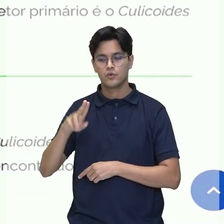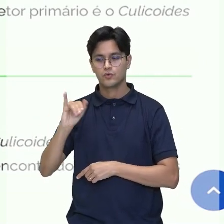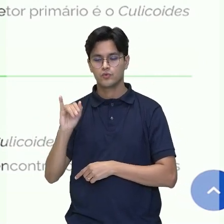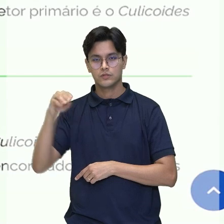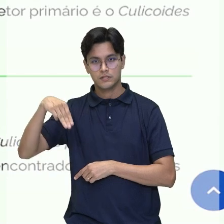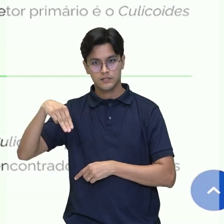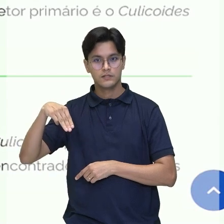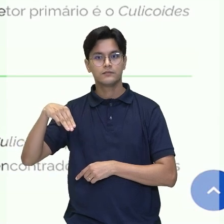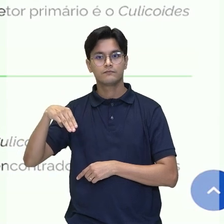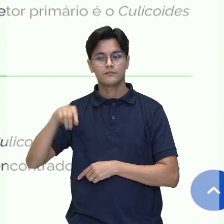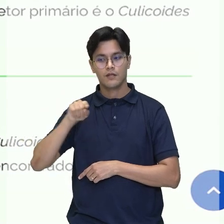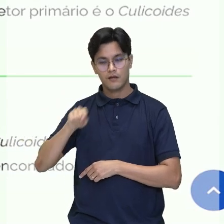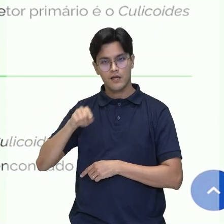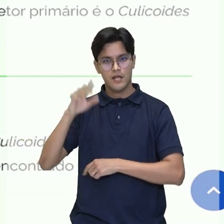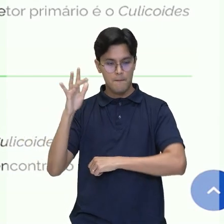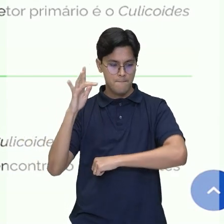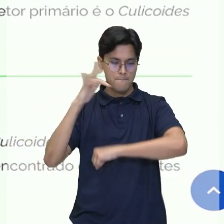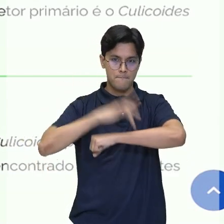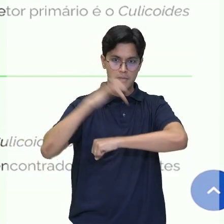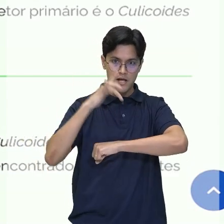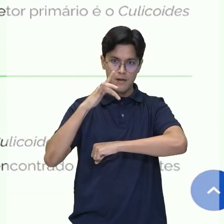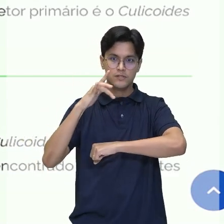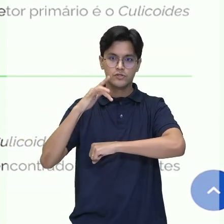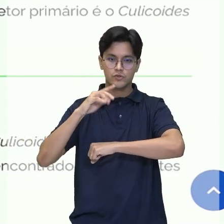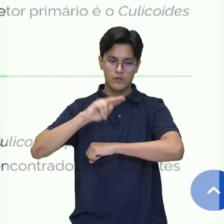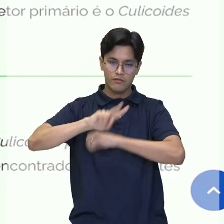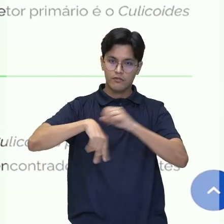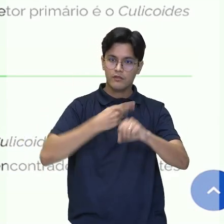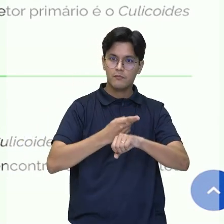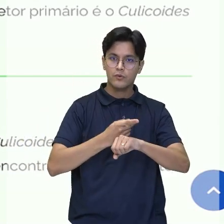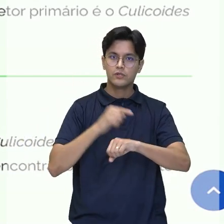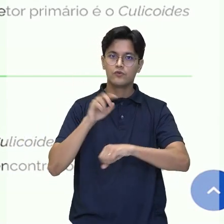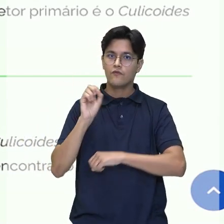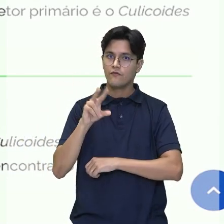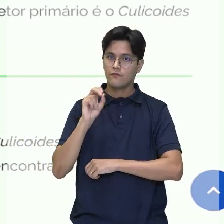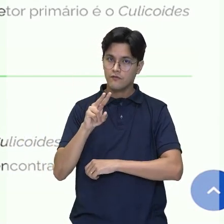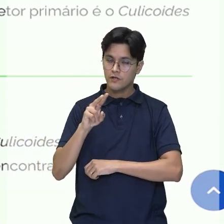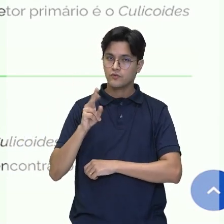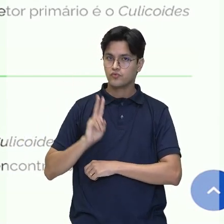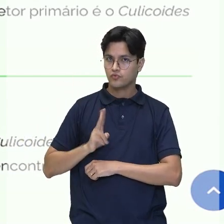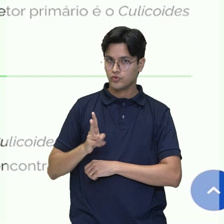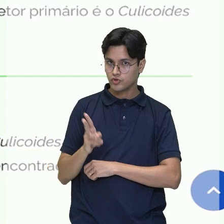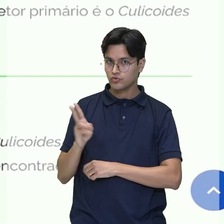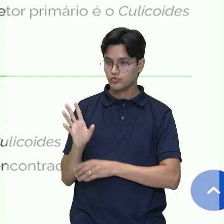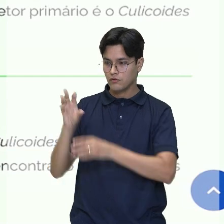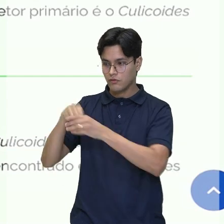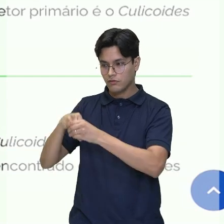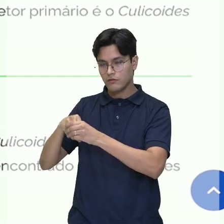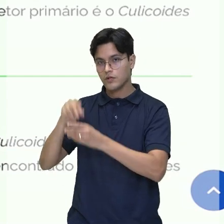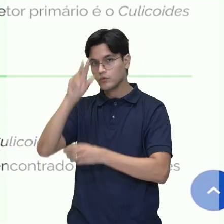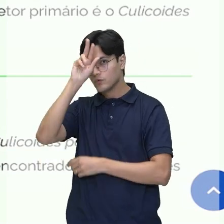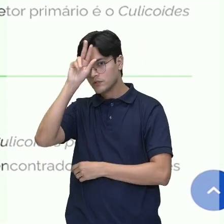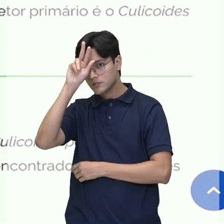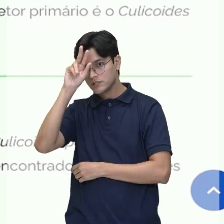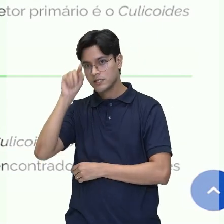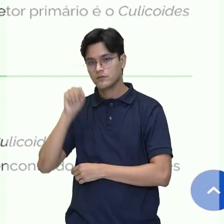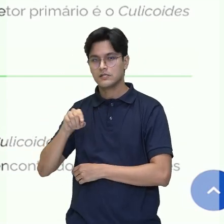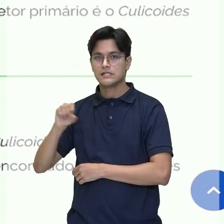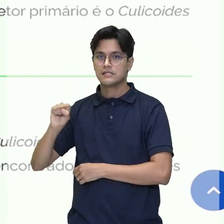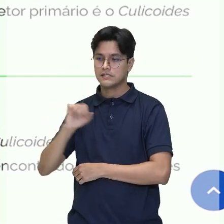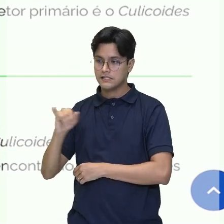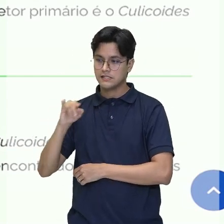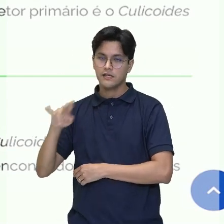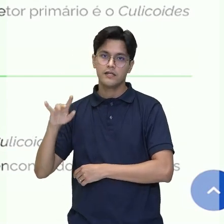uma pessoa ou animal infectado, o vírus permanece no inseto por alguns dias e quando o inseto pica uma pessoa